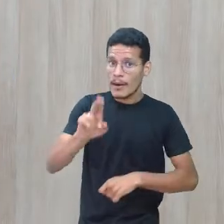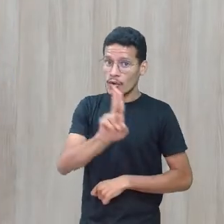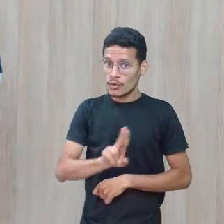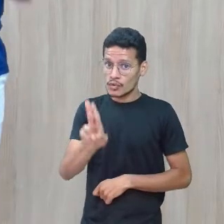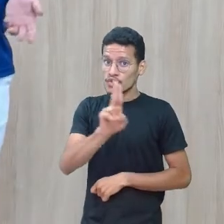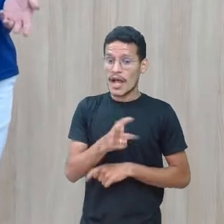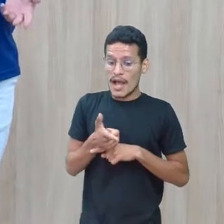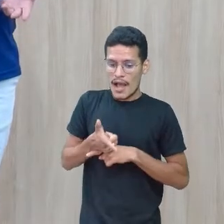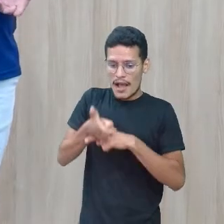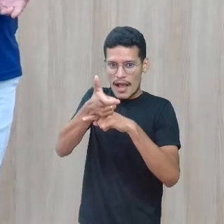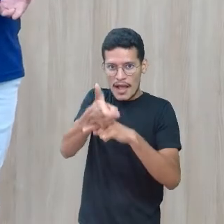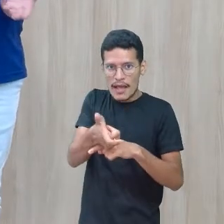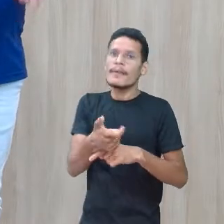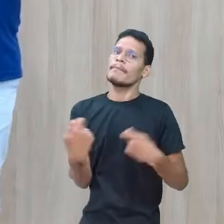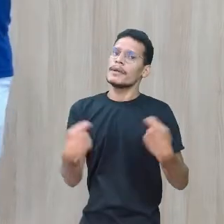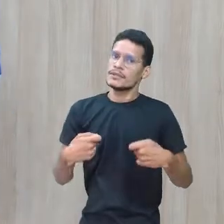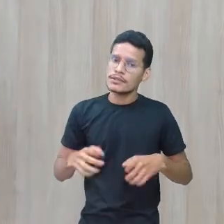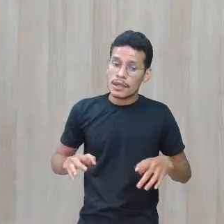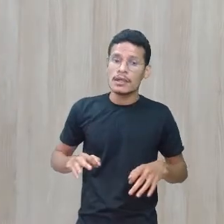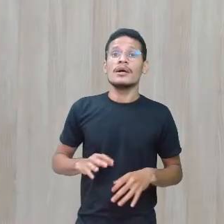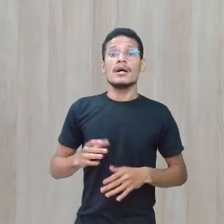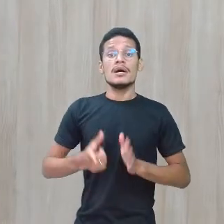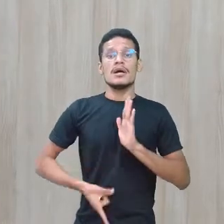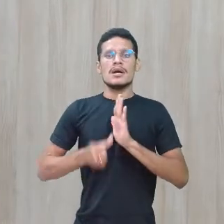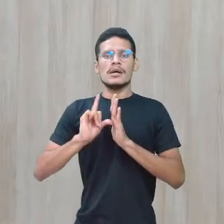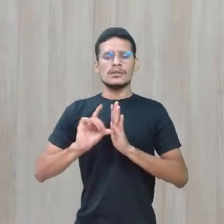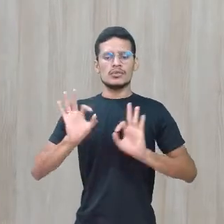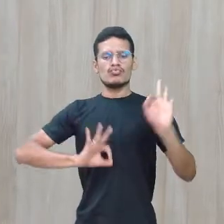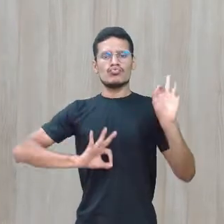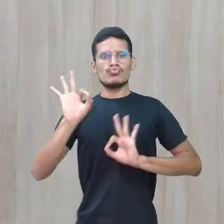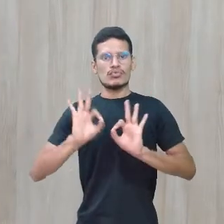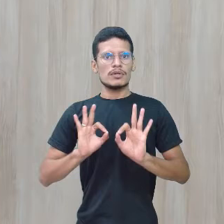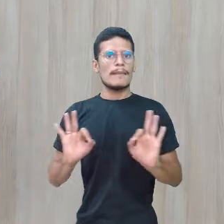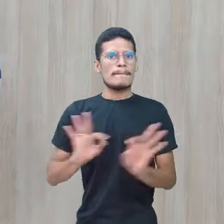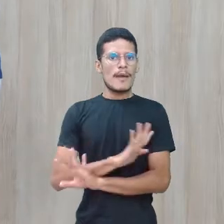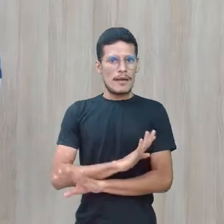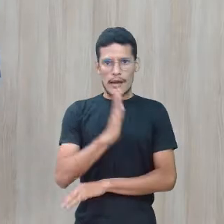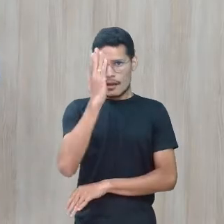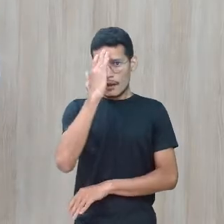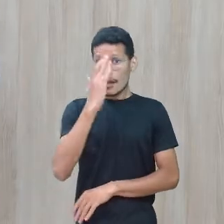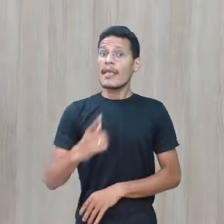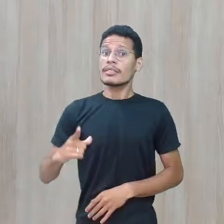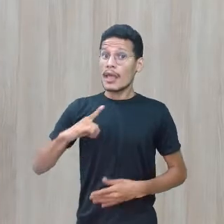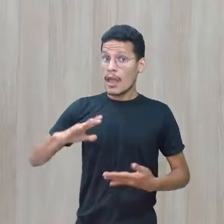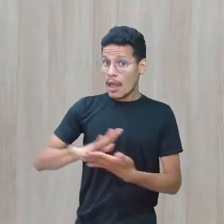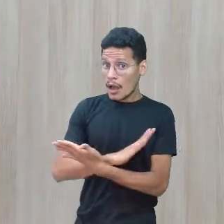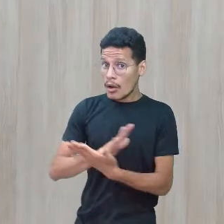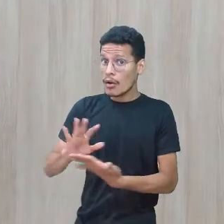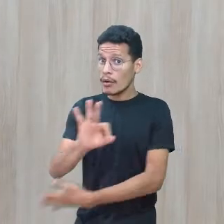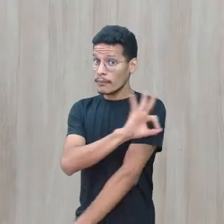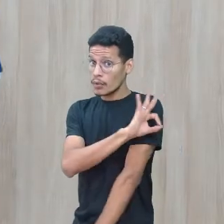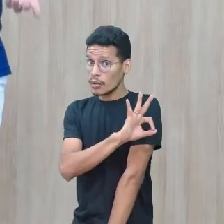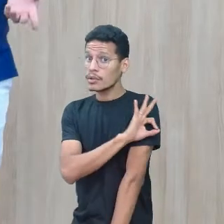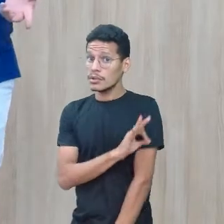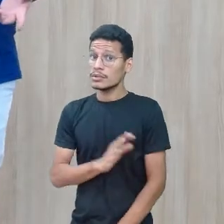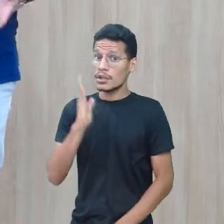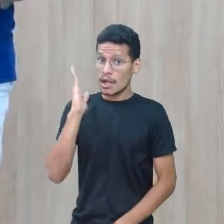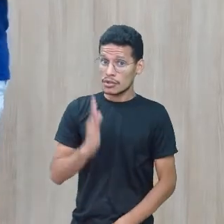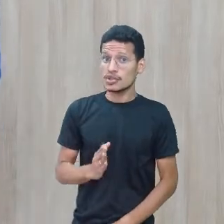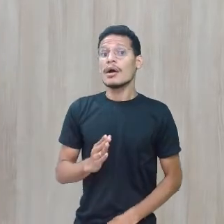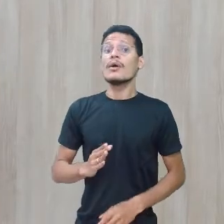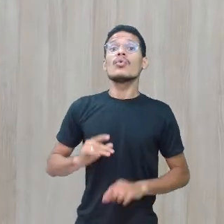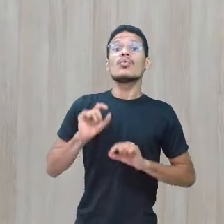ter um preparo específico. A gente observa, às vezes, por exemplo, casos de policiais militares, né, policiais